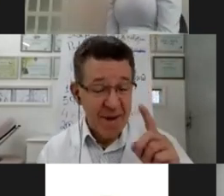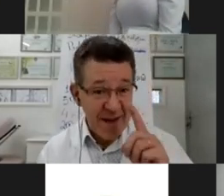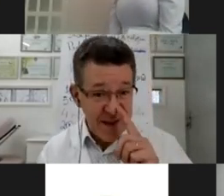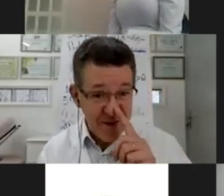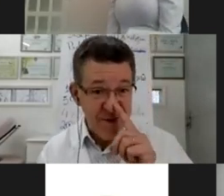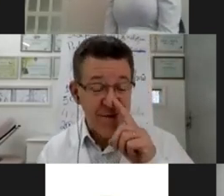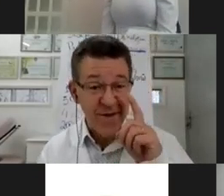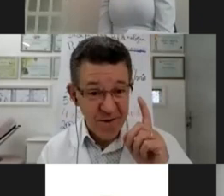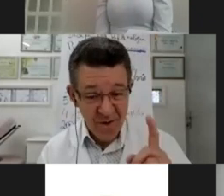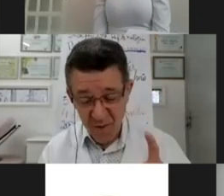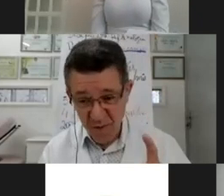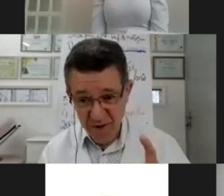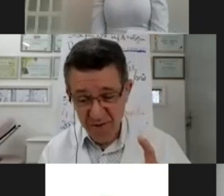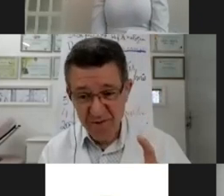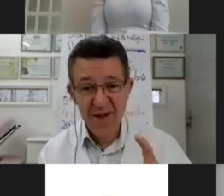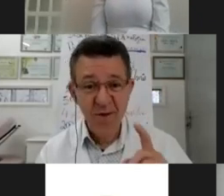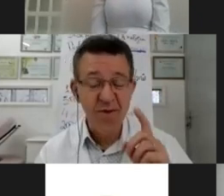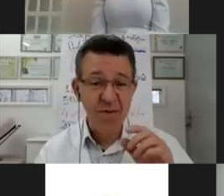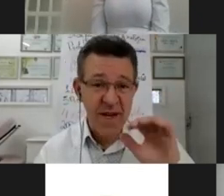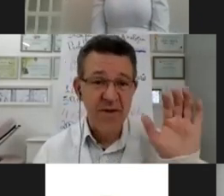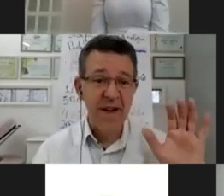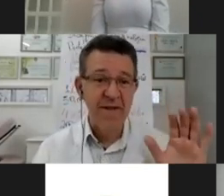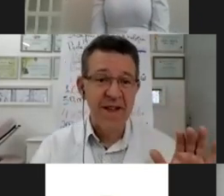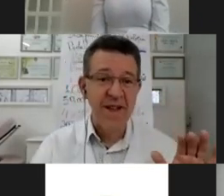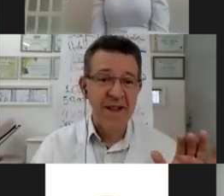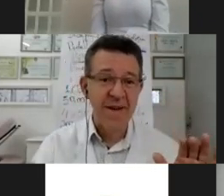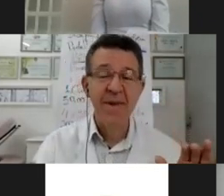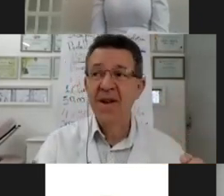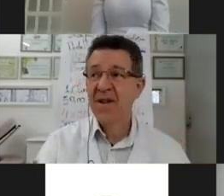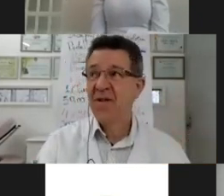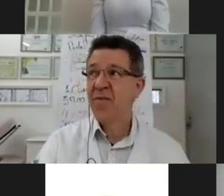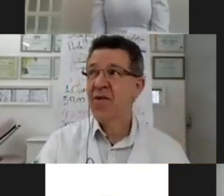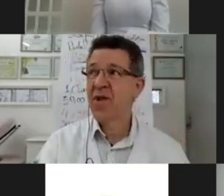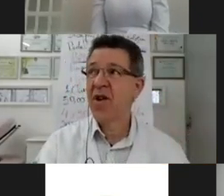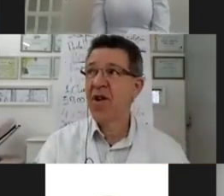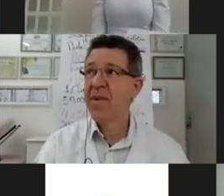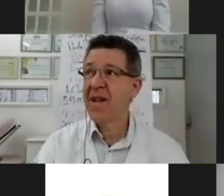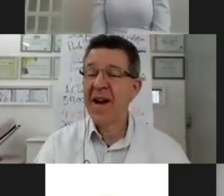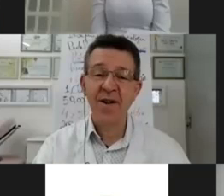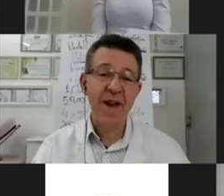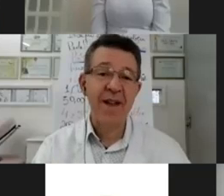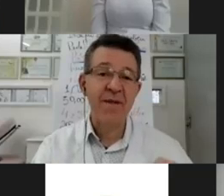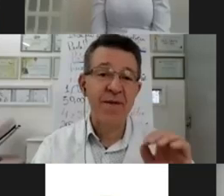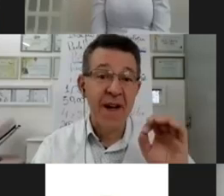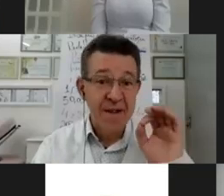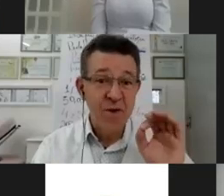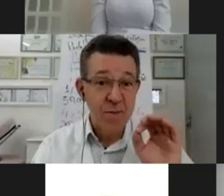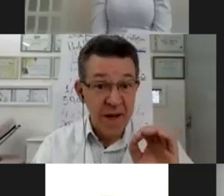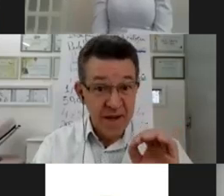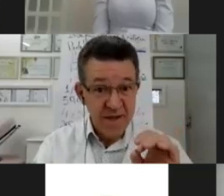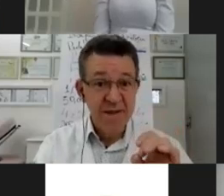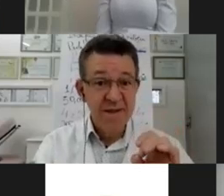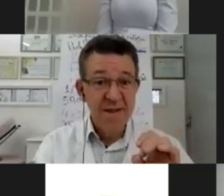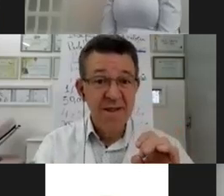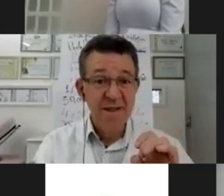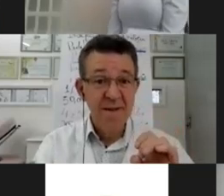está trabalhando, está faturando muito, e no condomínio que ela vai atender, o pessoal apelidaram ela de fada dos